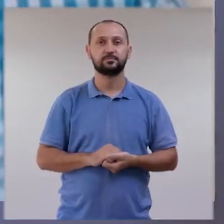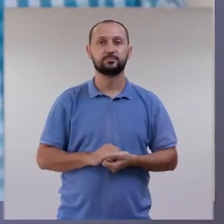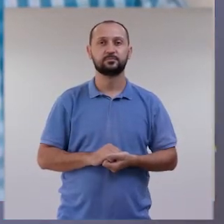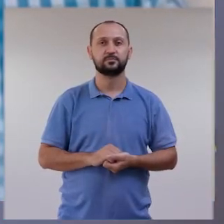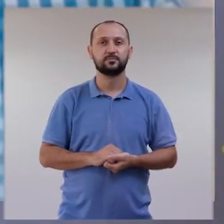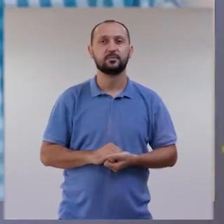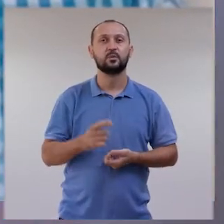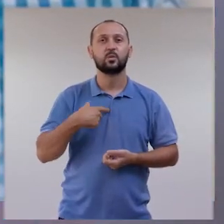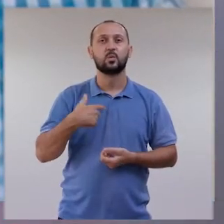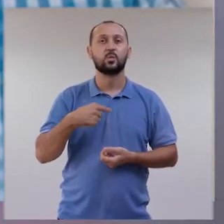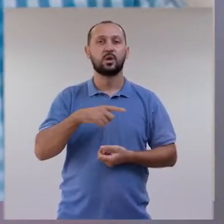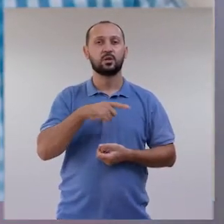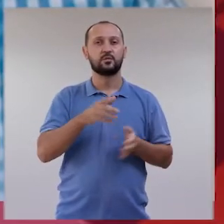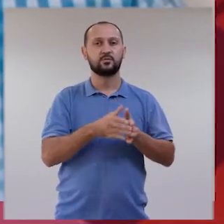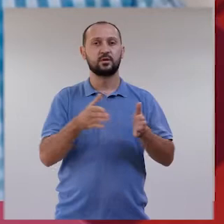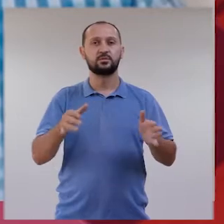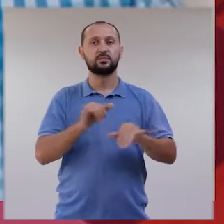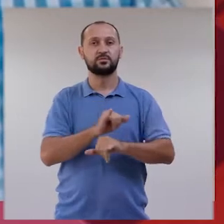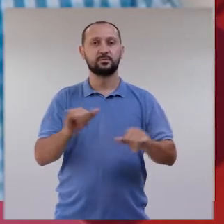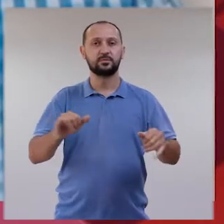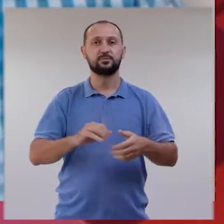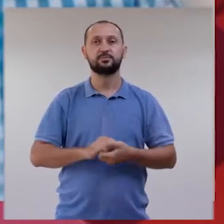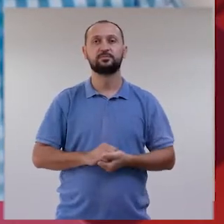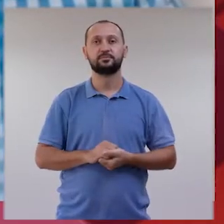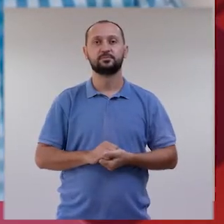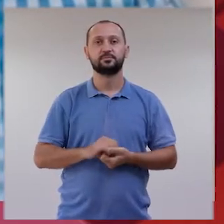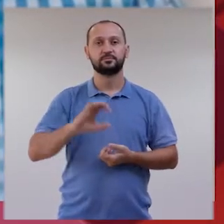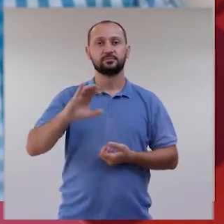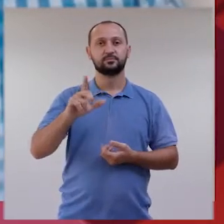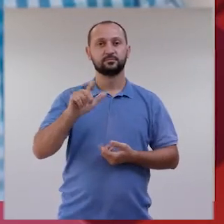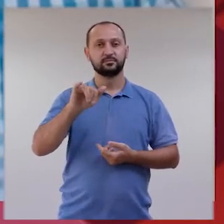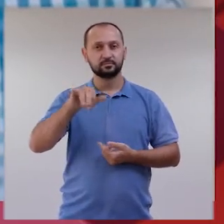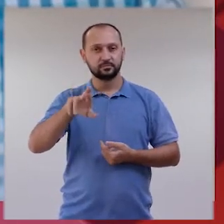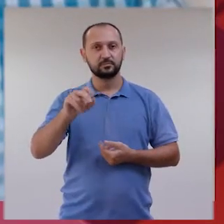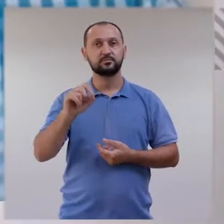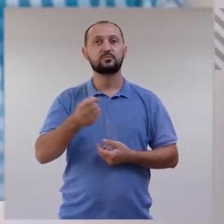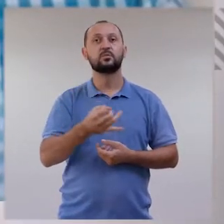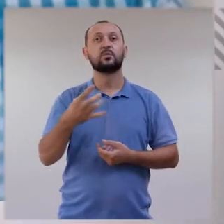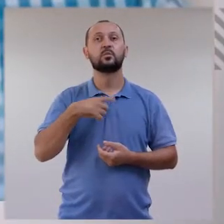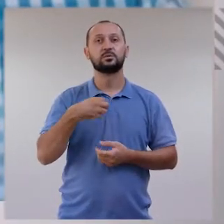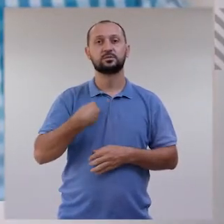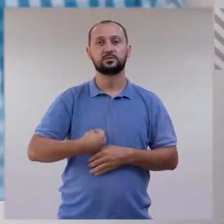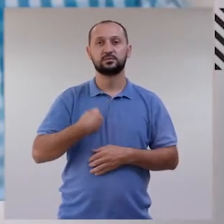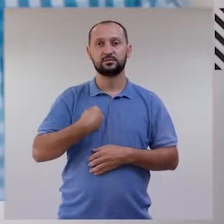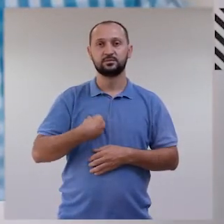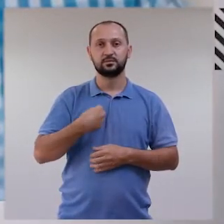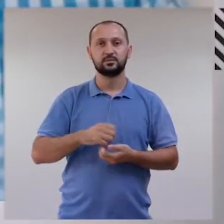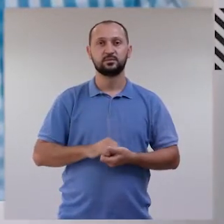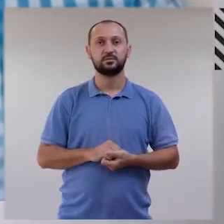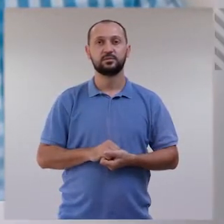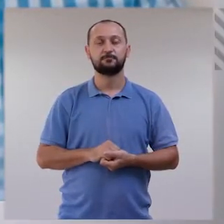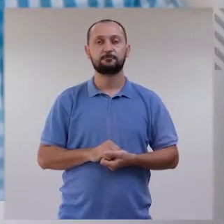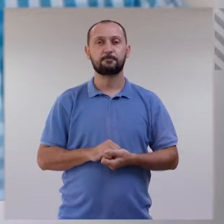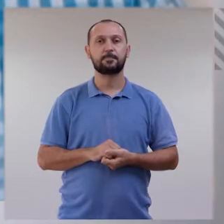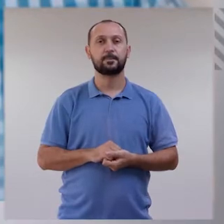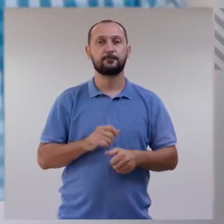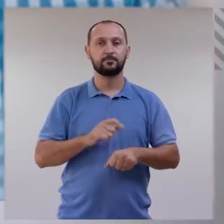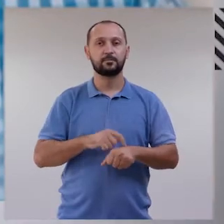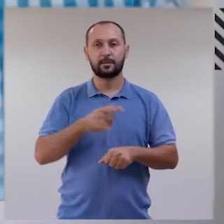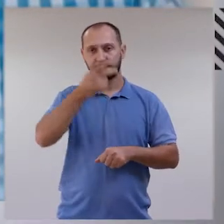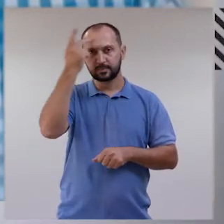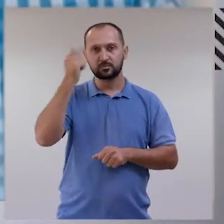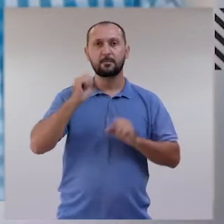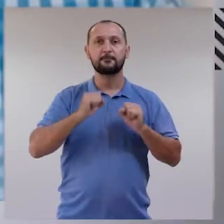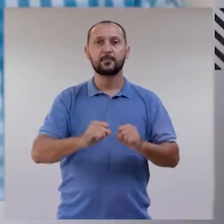né, com todas essas informações que você está passando para a gente, Claire, é a respeito de até quantas vidas